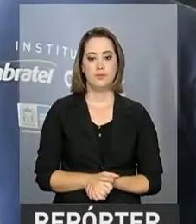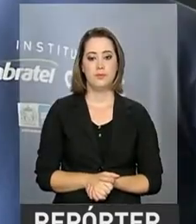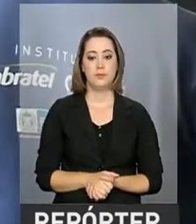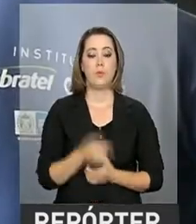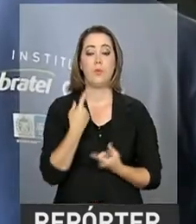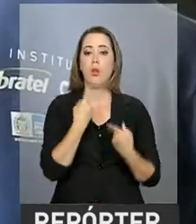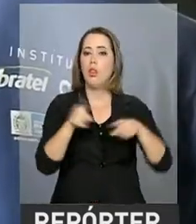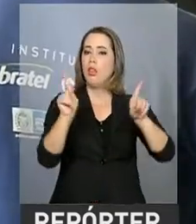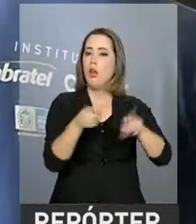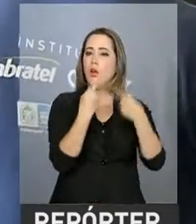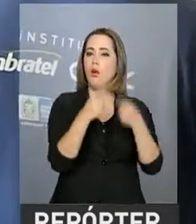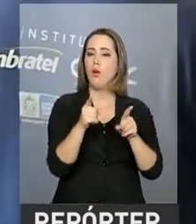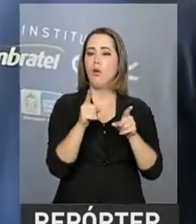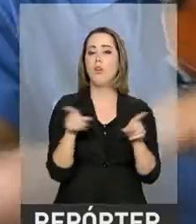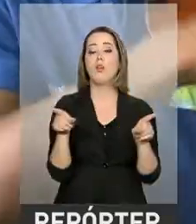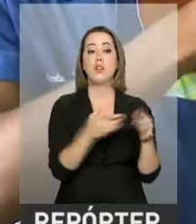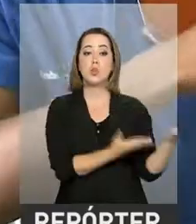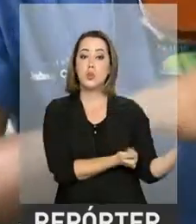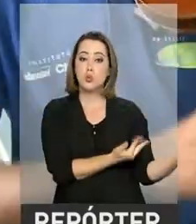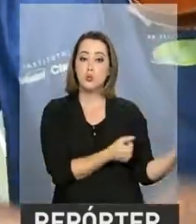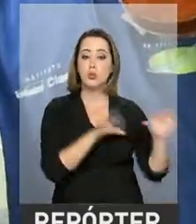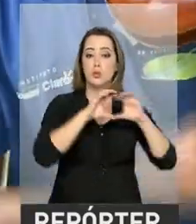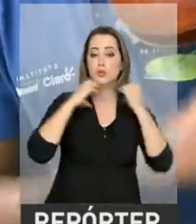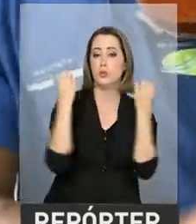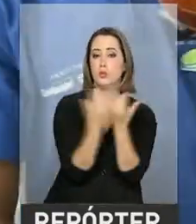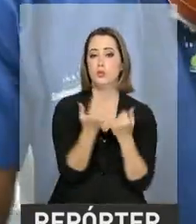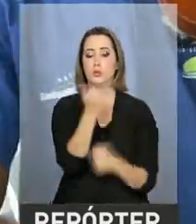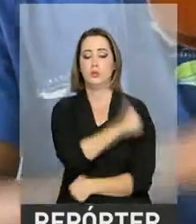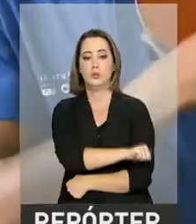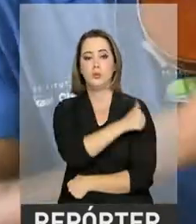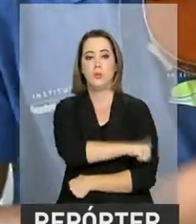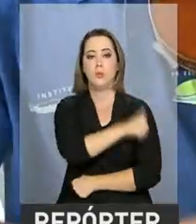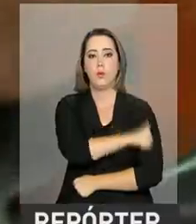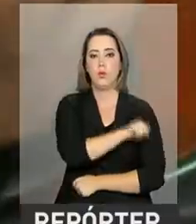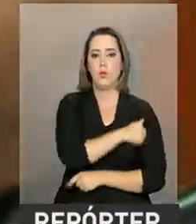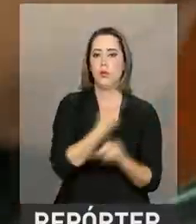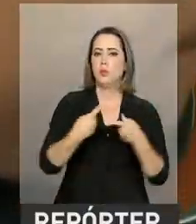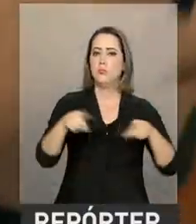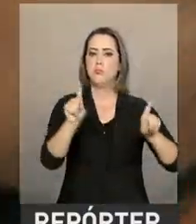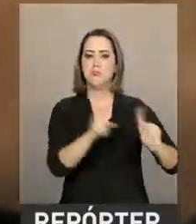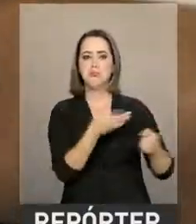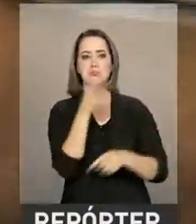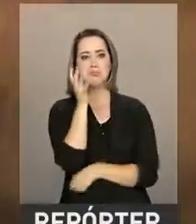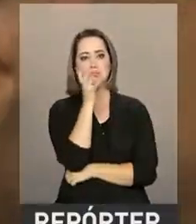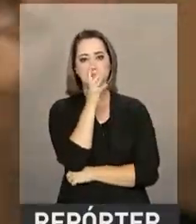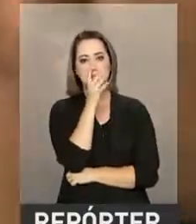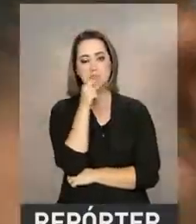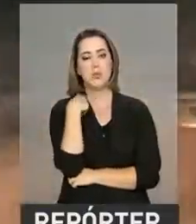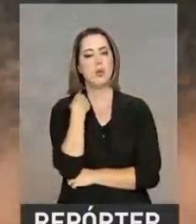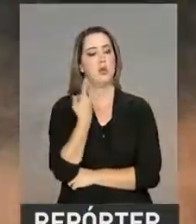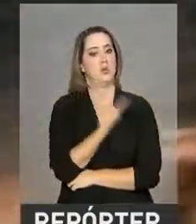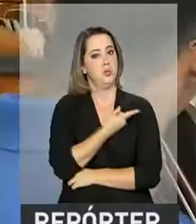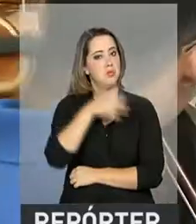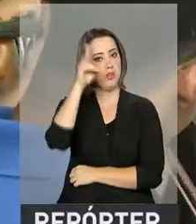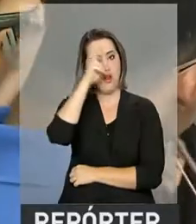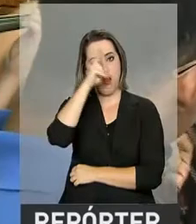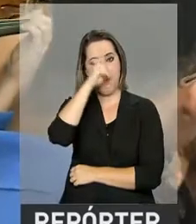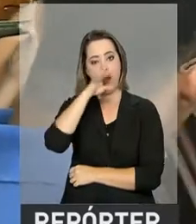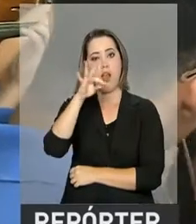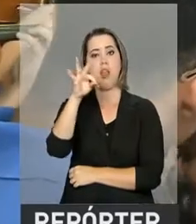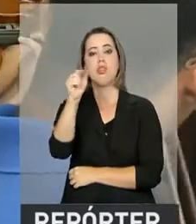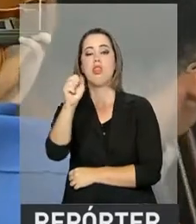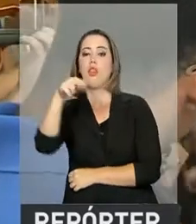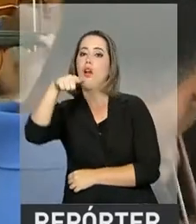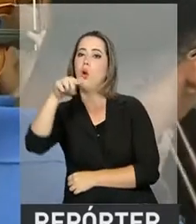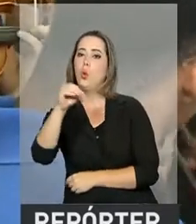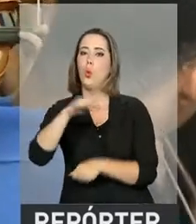Na orquestra, formada por adolescentes de comunidades do Rio de Janeiro, o repertório impressiona e nos faz lembrar do tango,